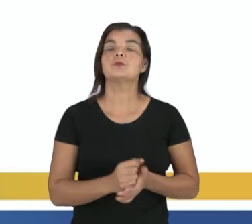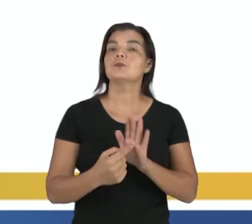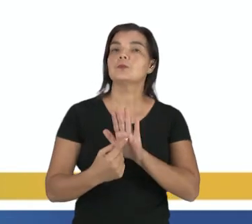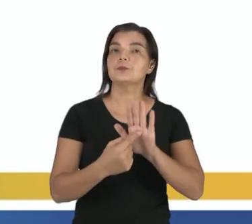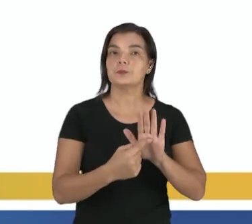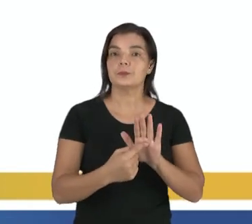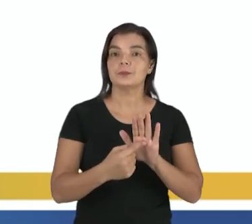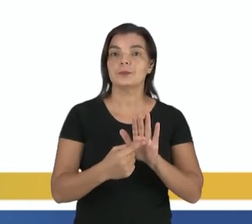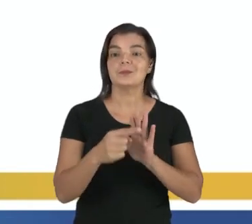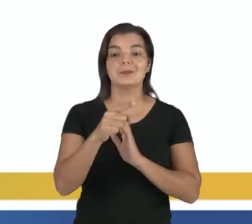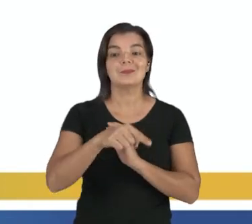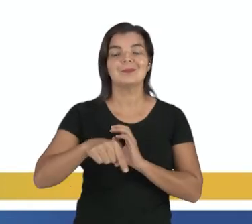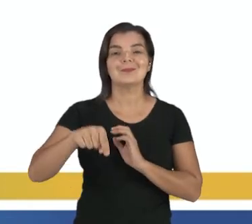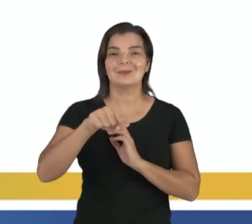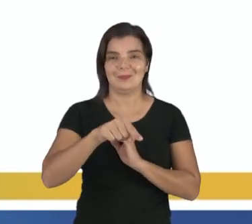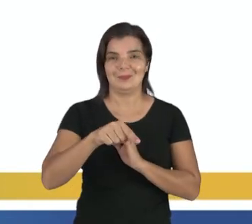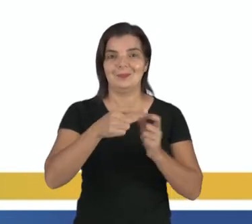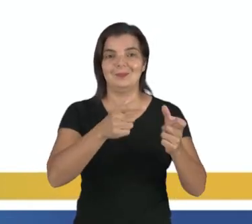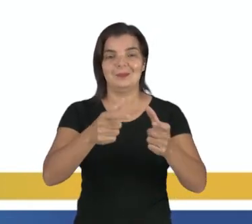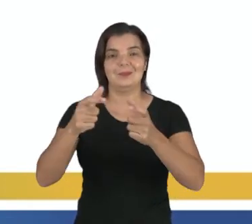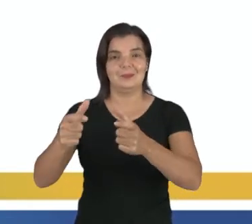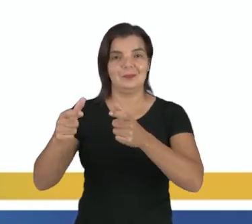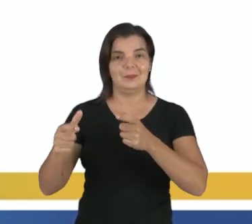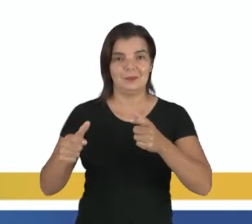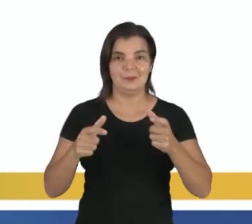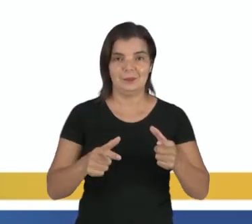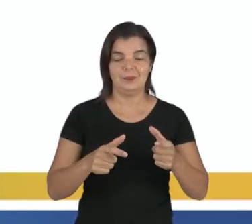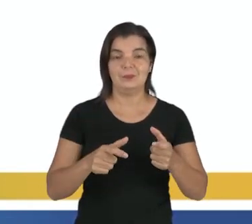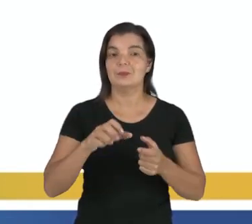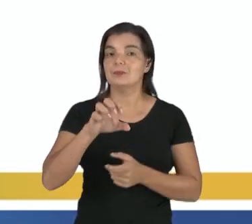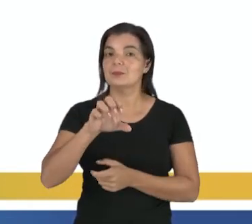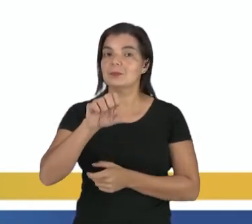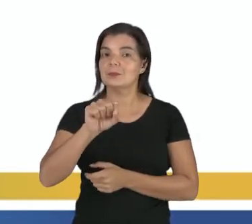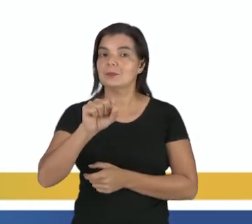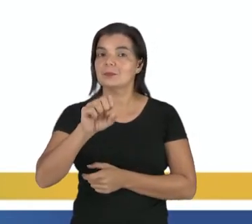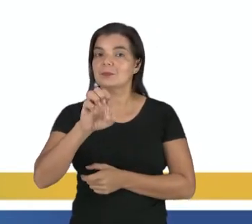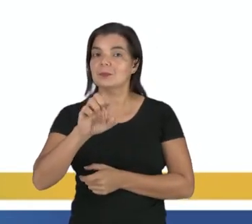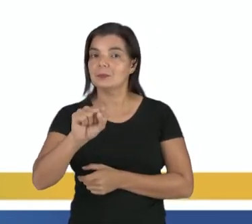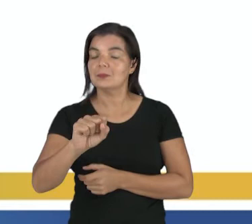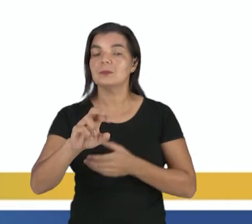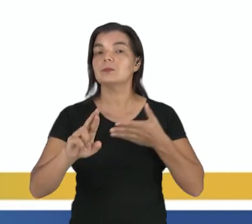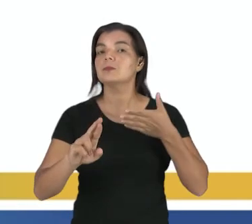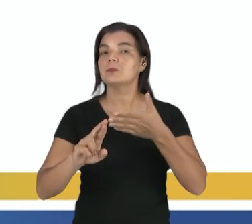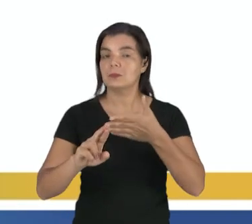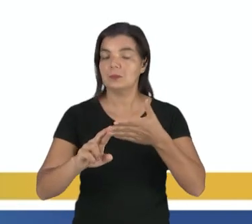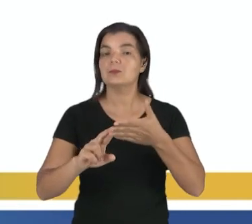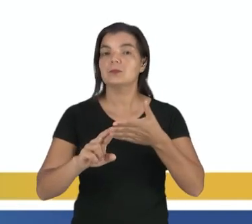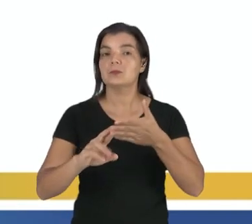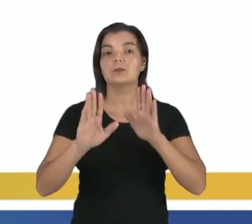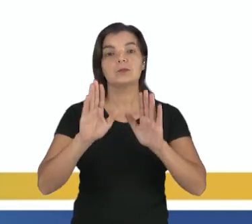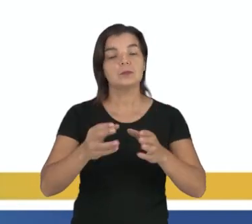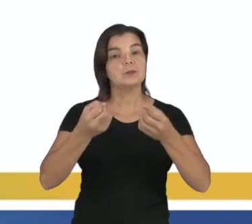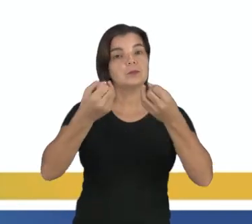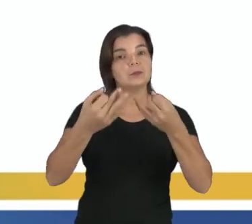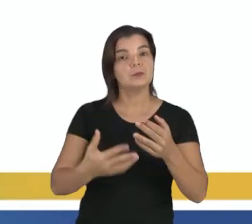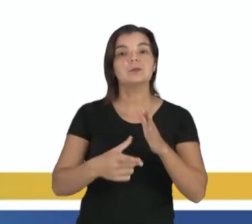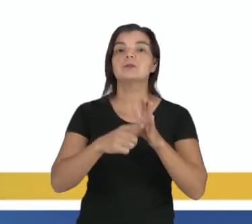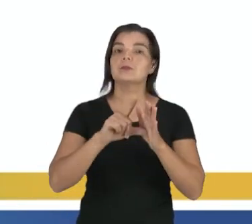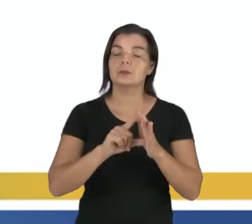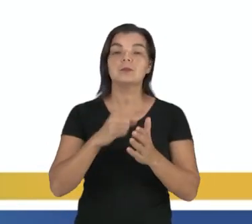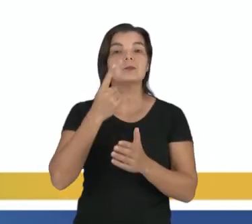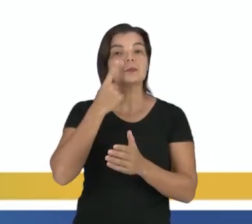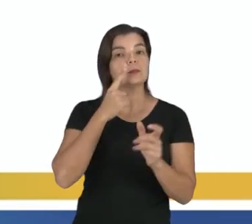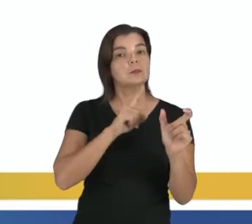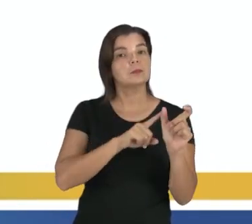demonstrativo destacado. Esses lugares. Esses se refere a um termo que já foi dito, está